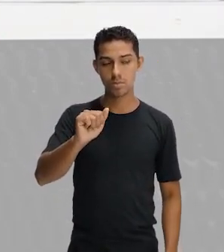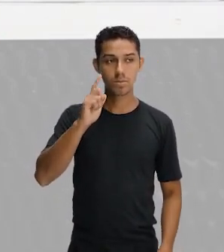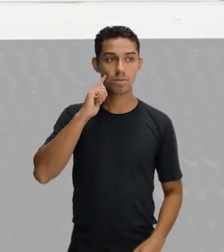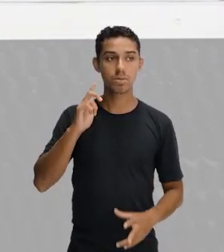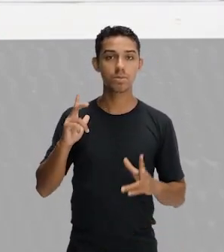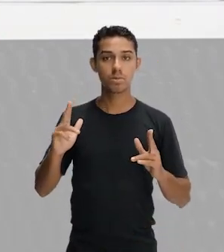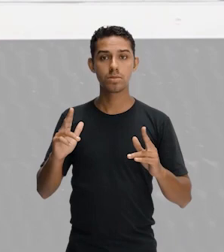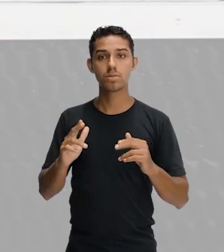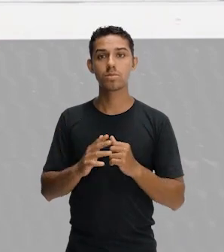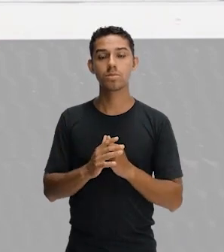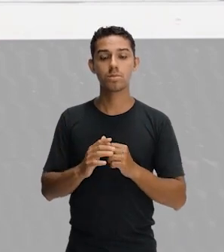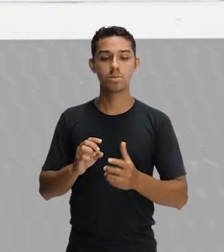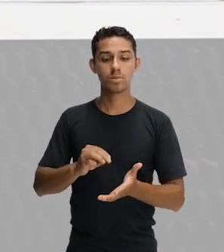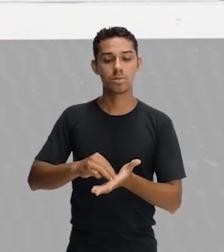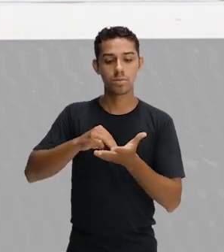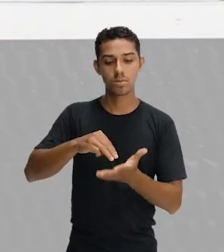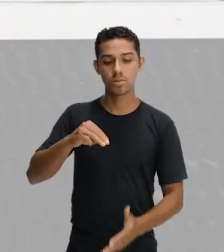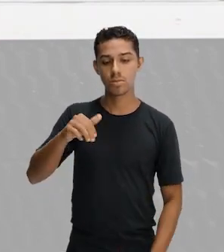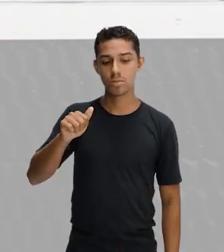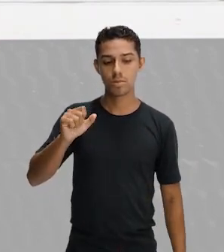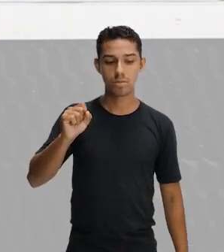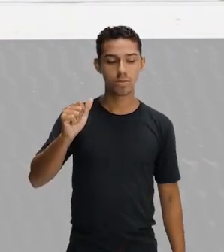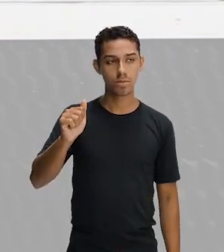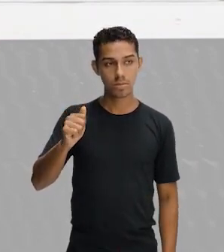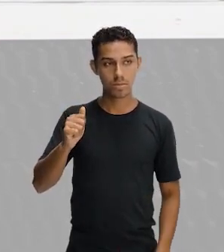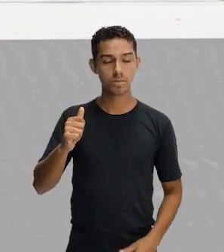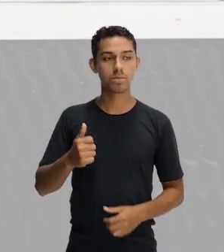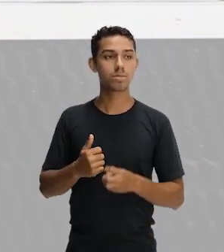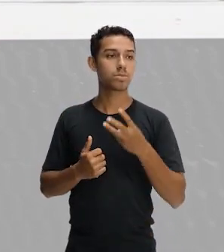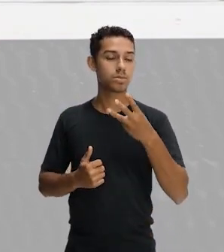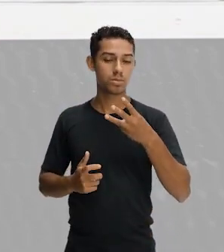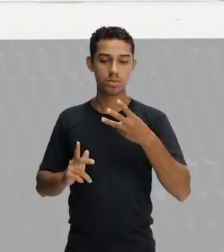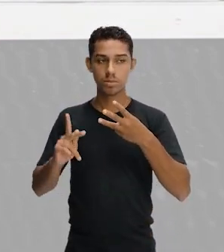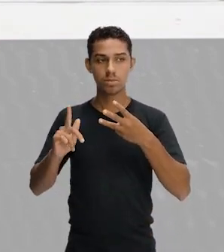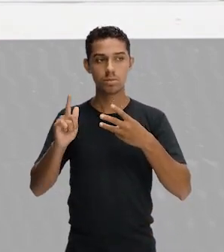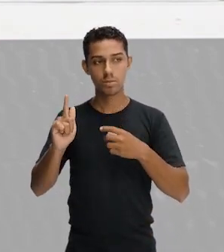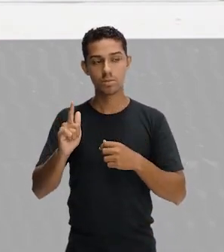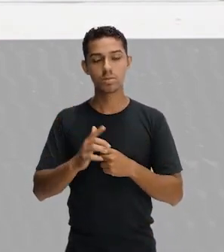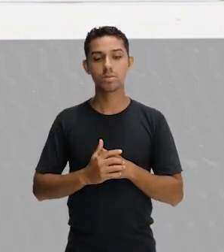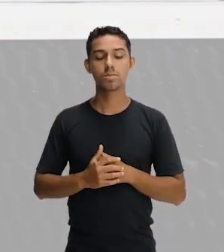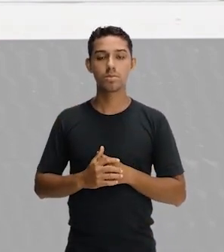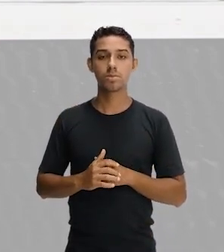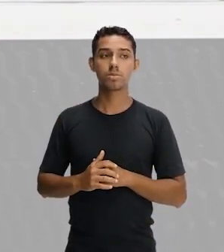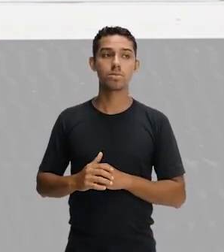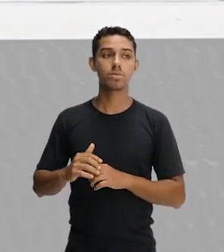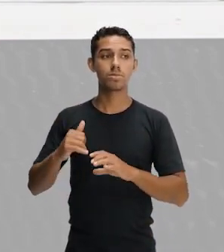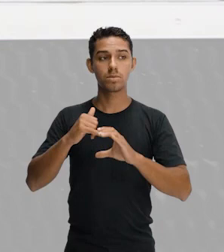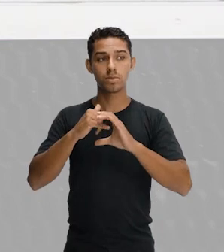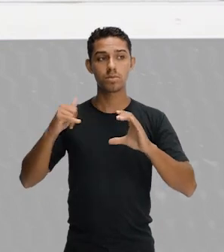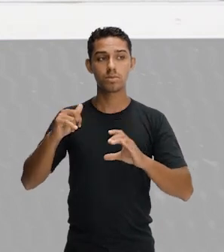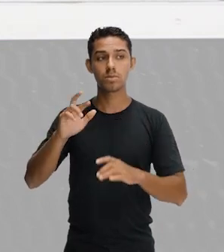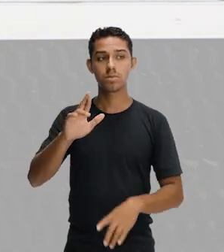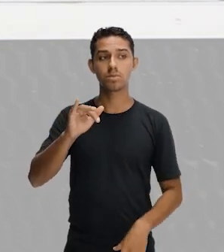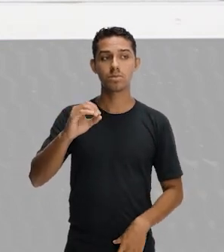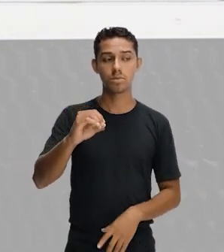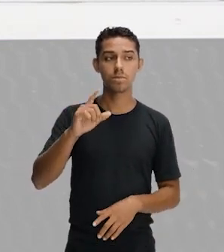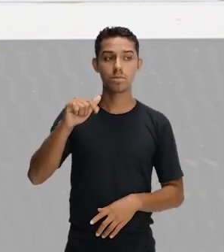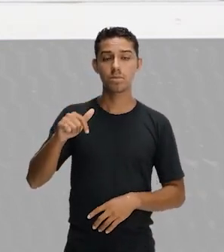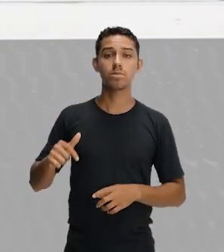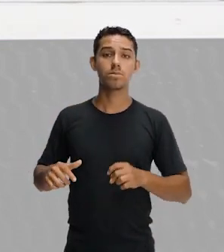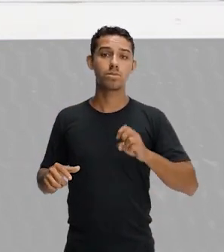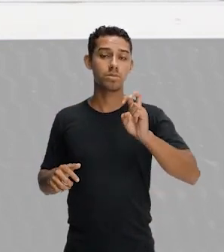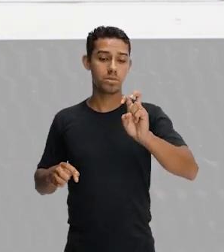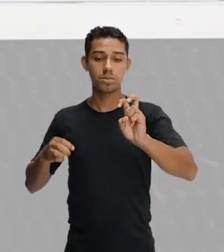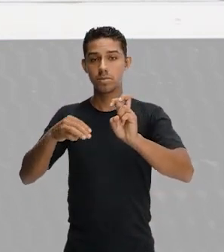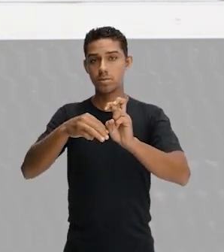massa 3 quilos e o raio é de 5 metros. Né? No caso, 5